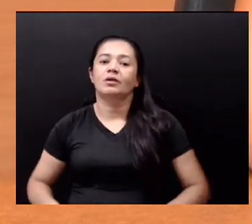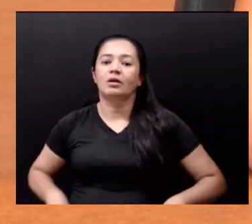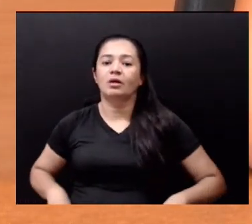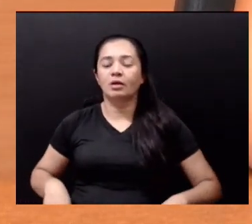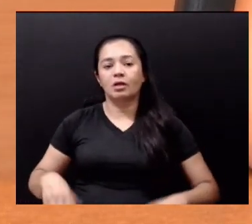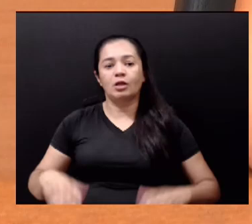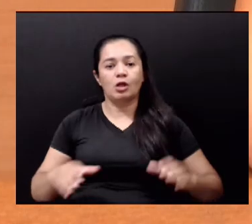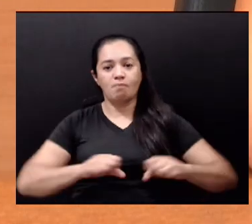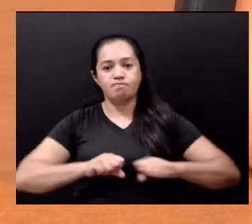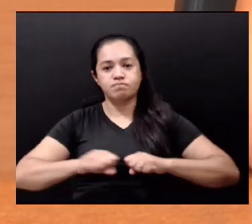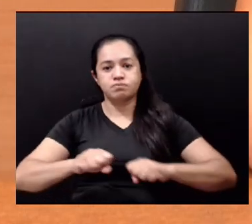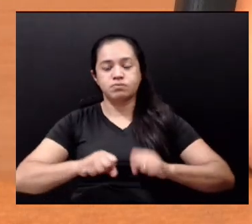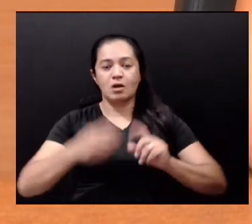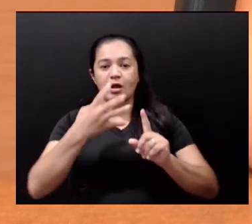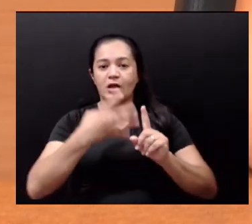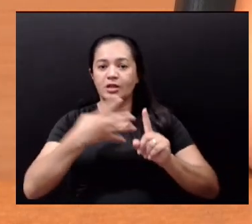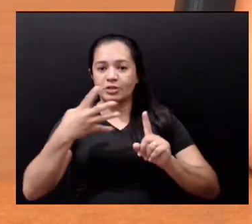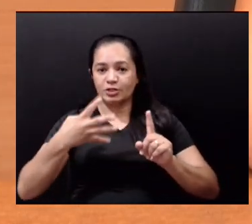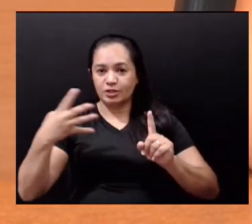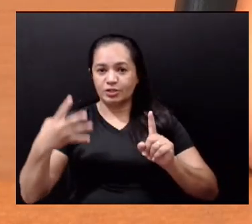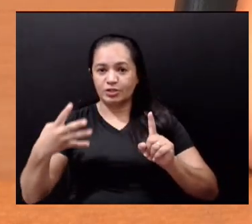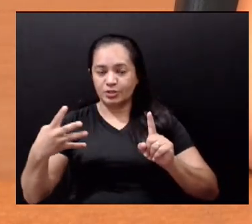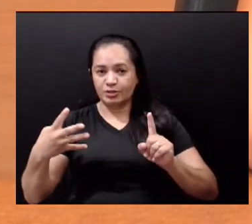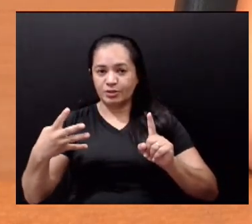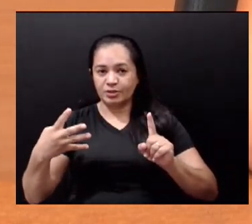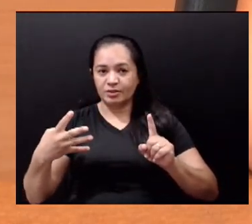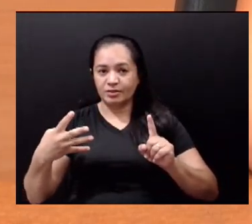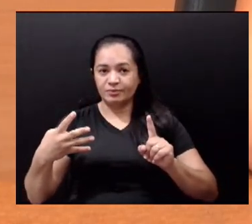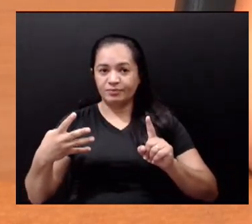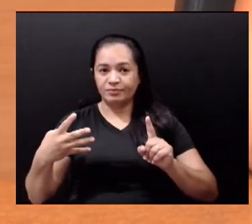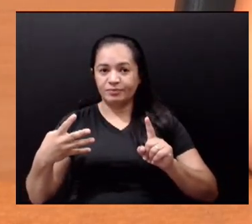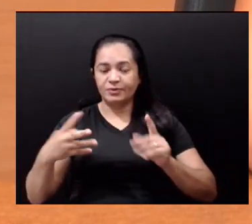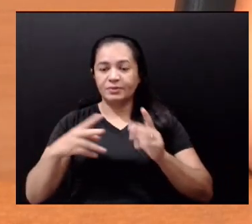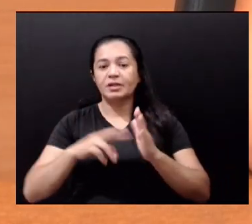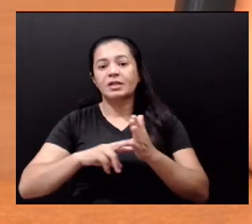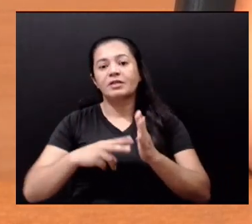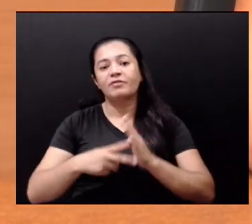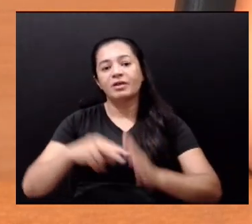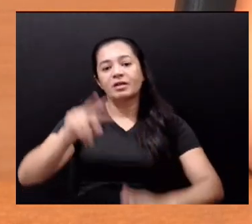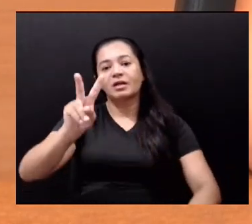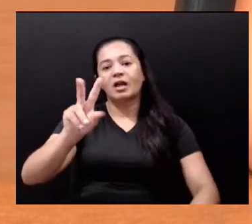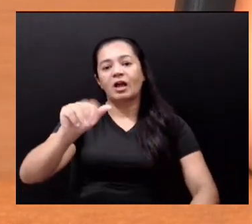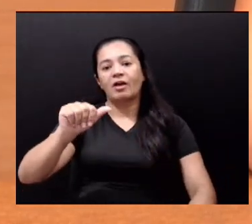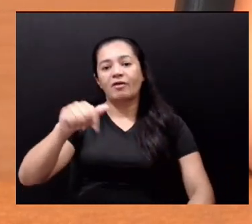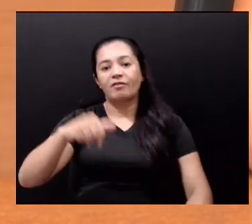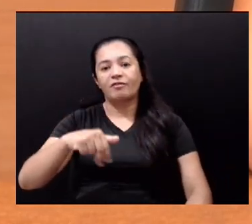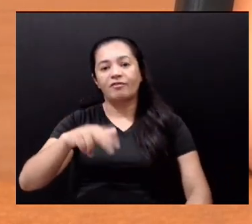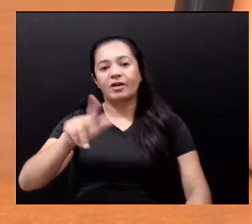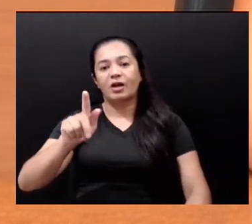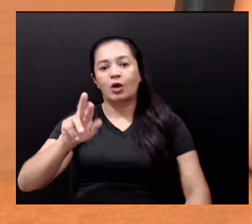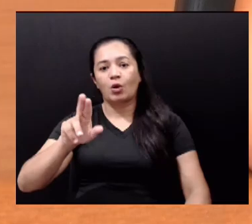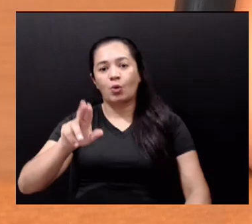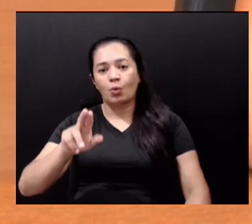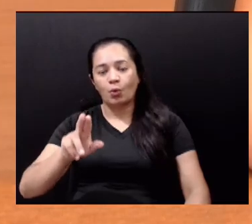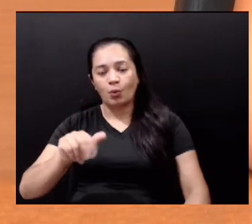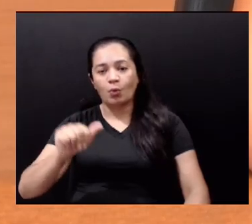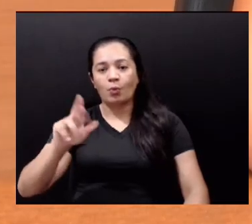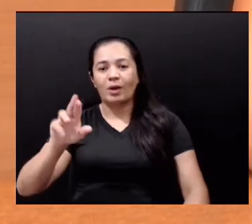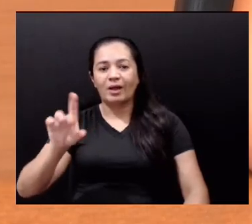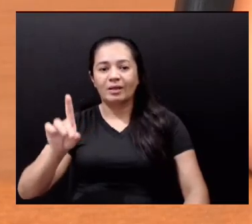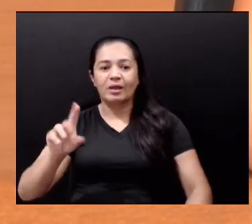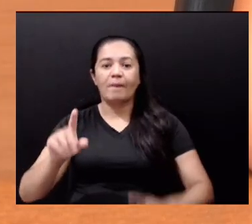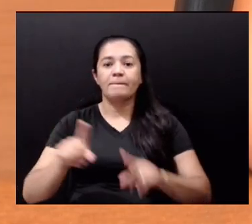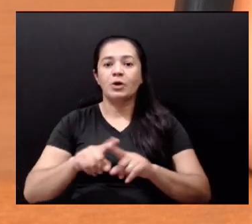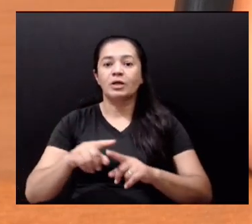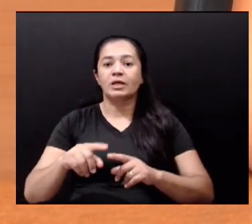muito importante como os movimentos são vanguarda de discussão, está trazendo o suicídio como assassinato social, porque tira da ponto de